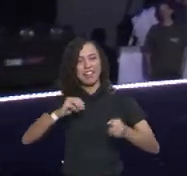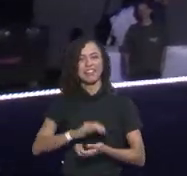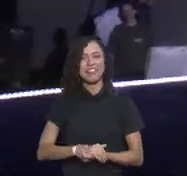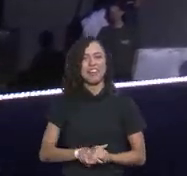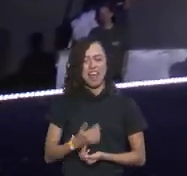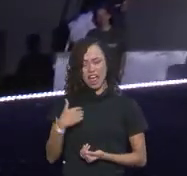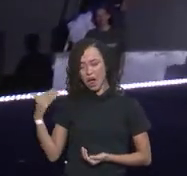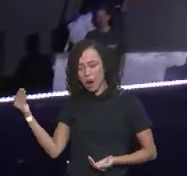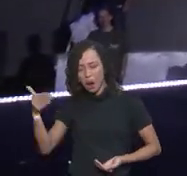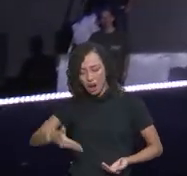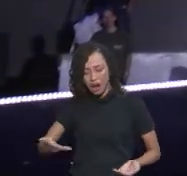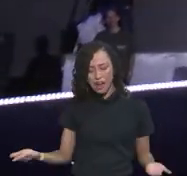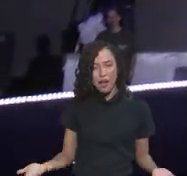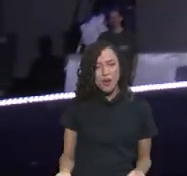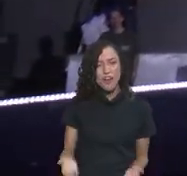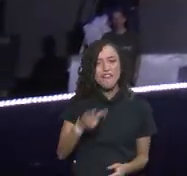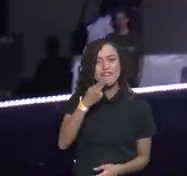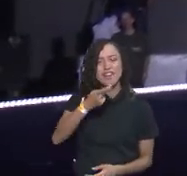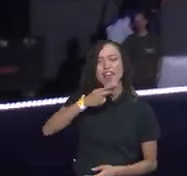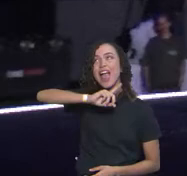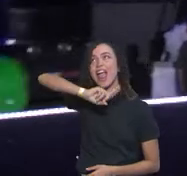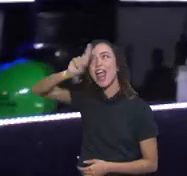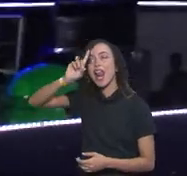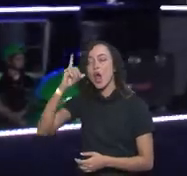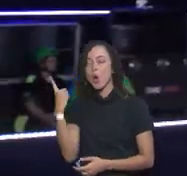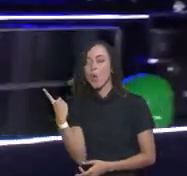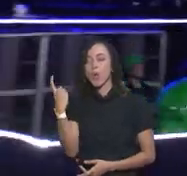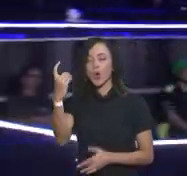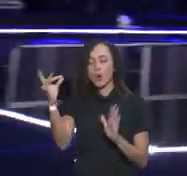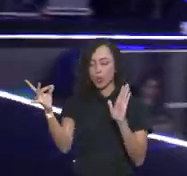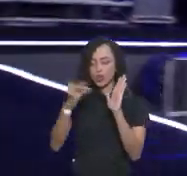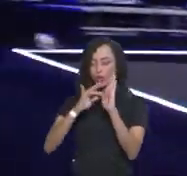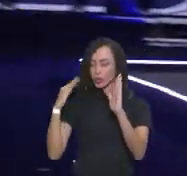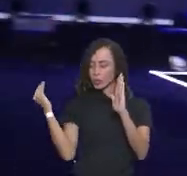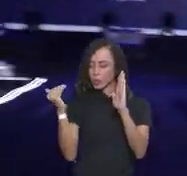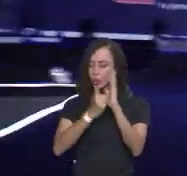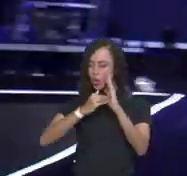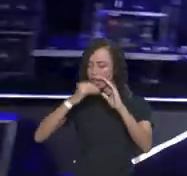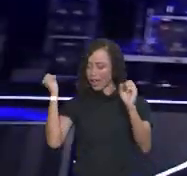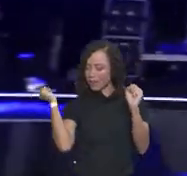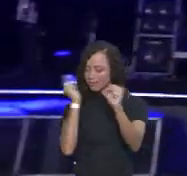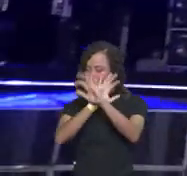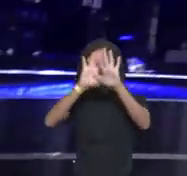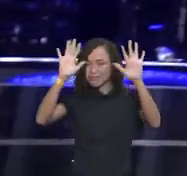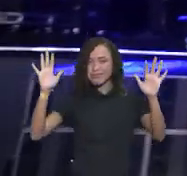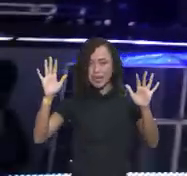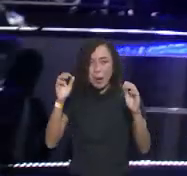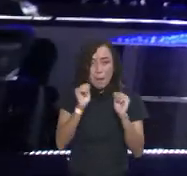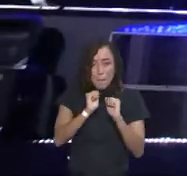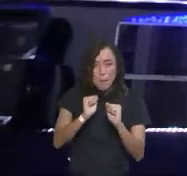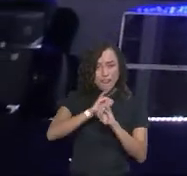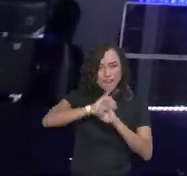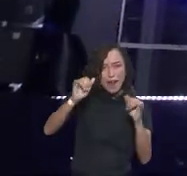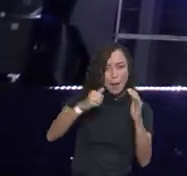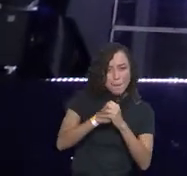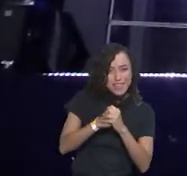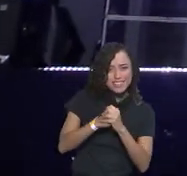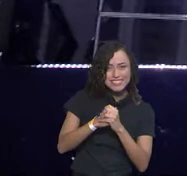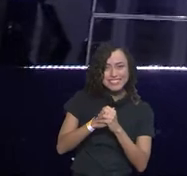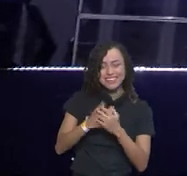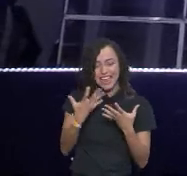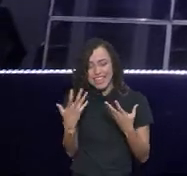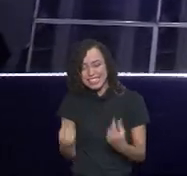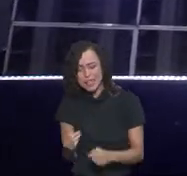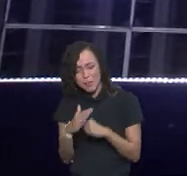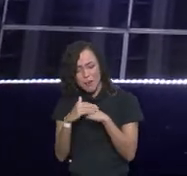hora honra toda glória e todo louvor você pode dizer amém recebam com muito carinho aqui o nosso querido pastor